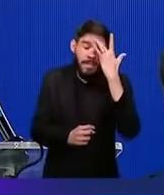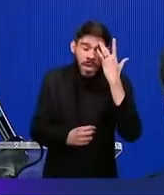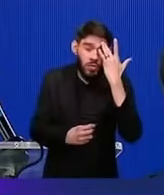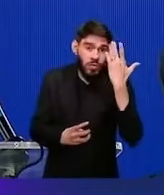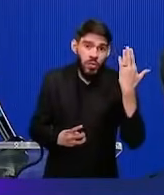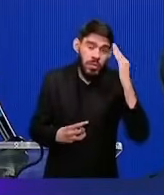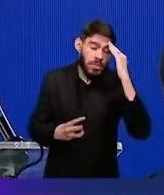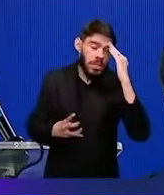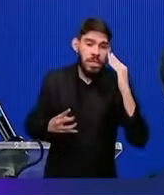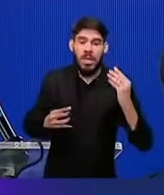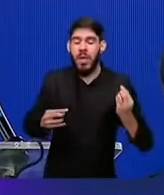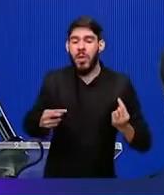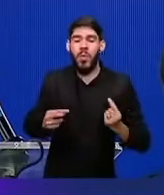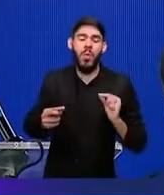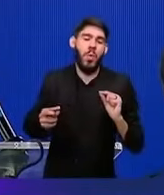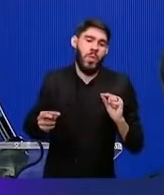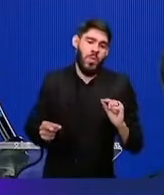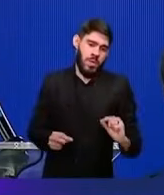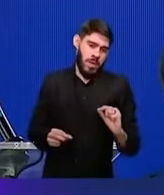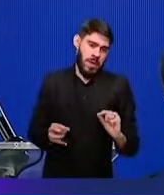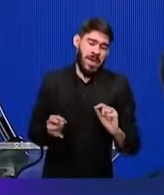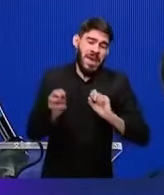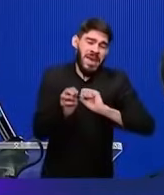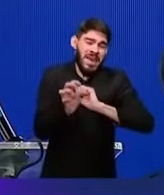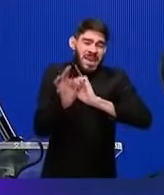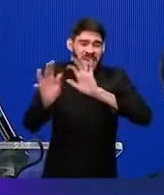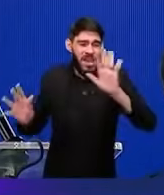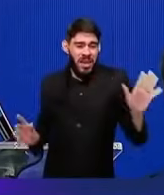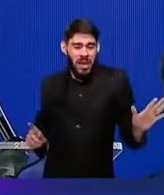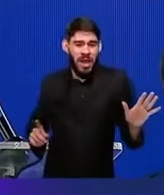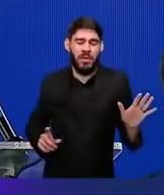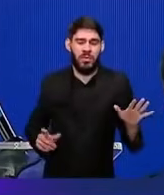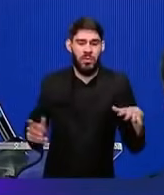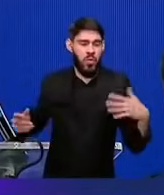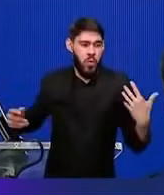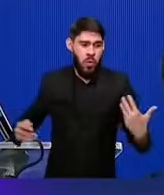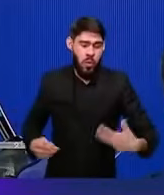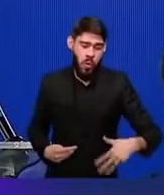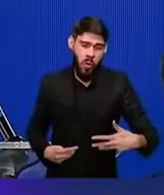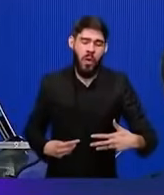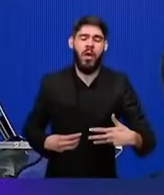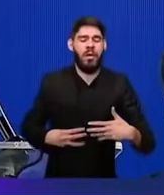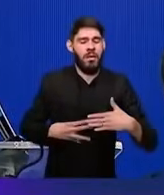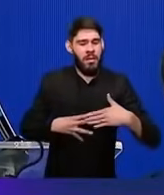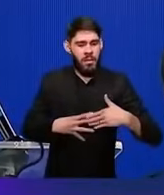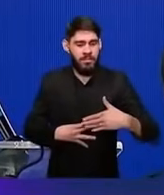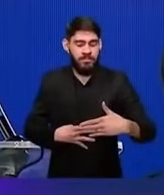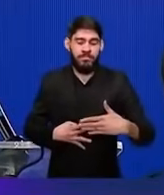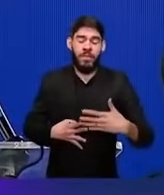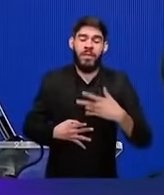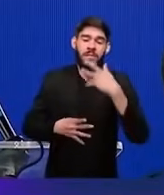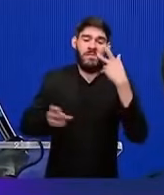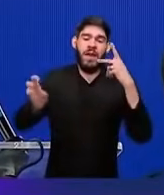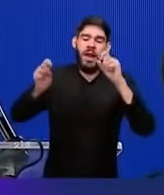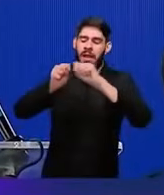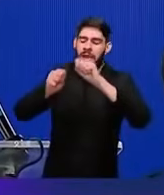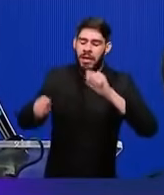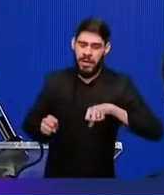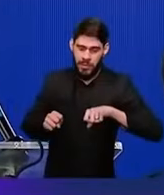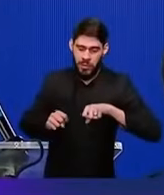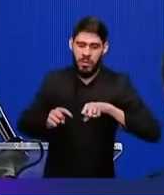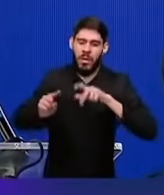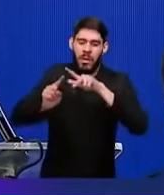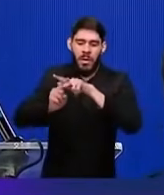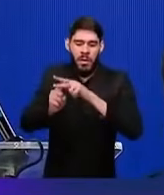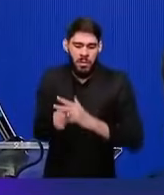dimensão do que vai acontecer. É muito grande o que vai acontecer. Nós estamos falando de um sistema operacional